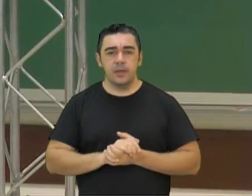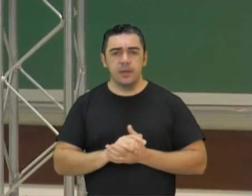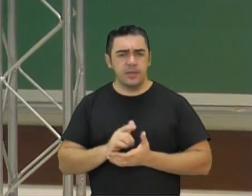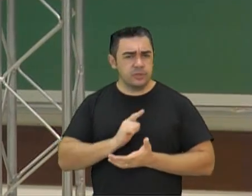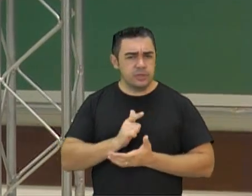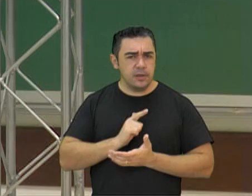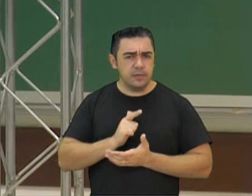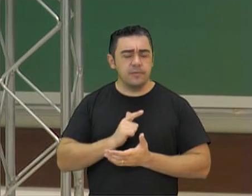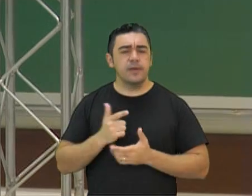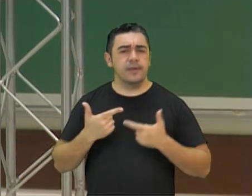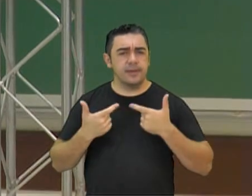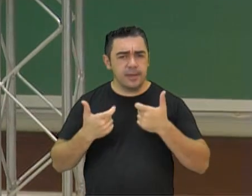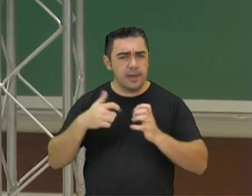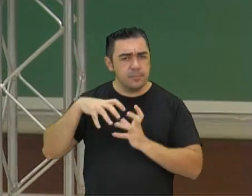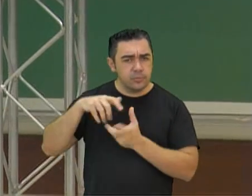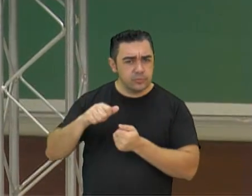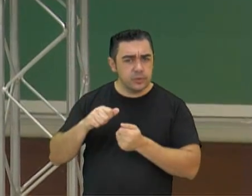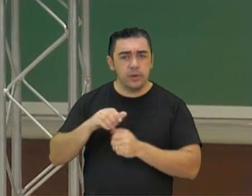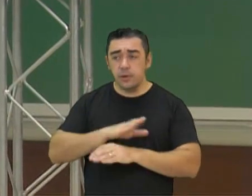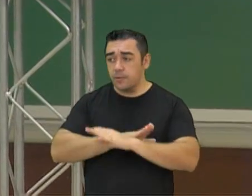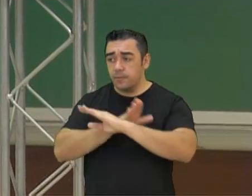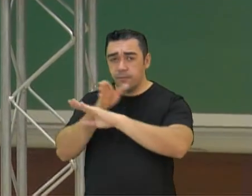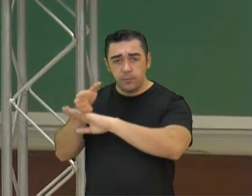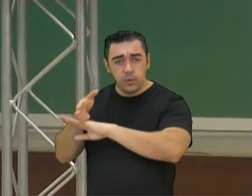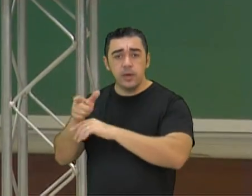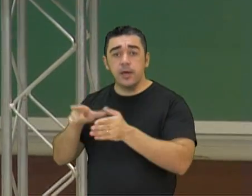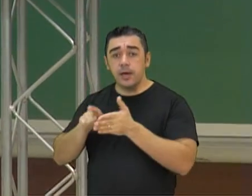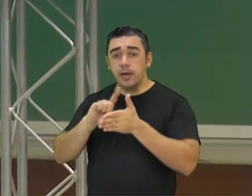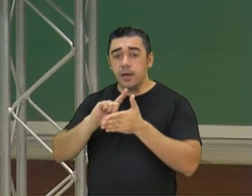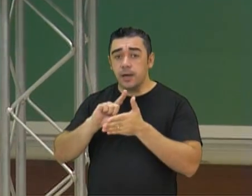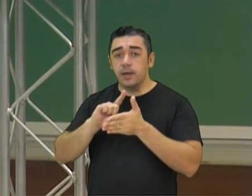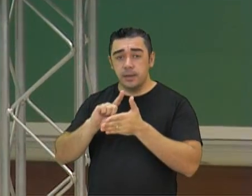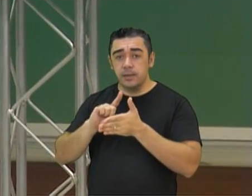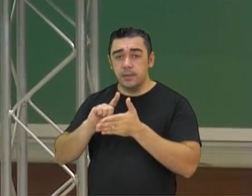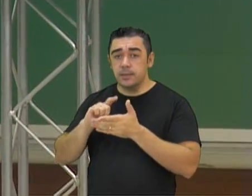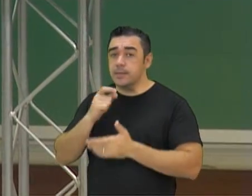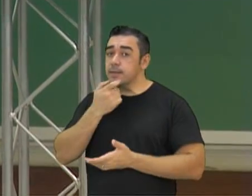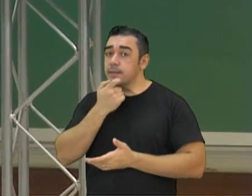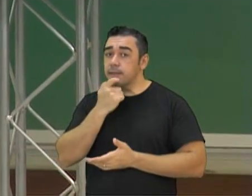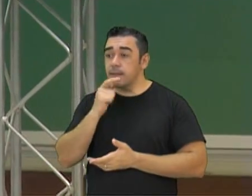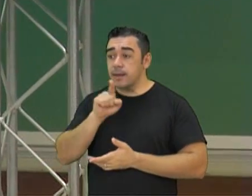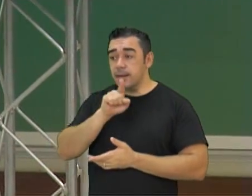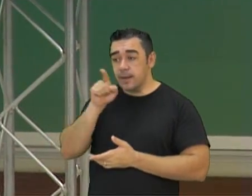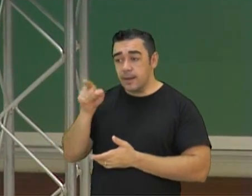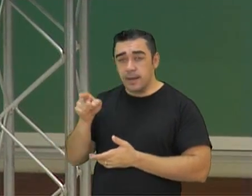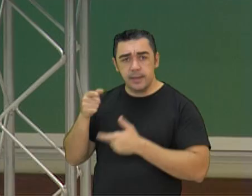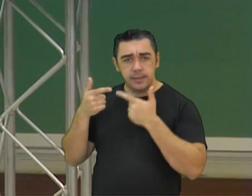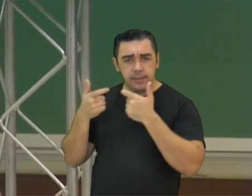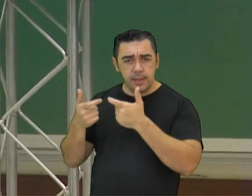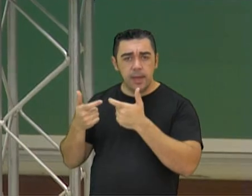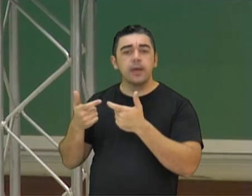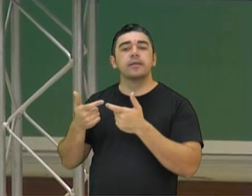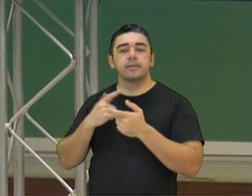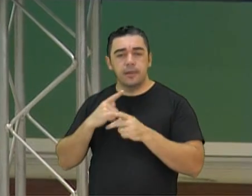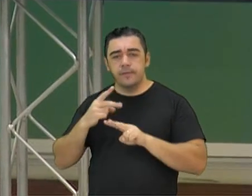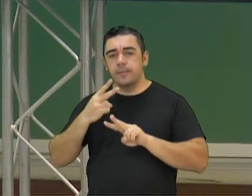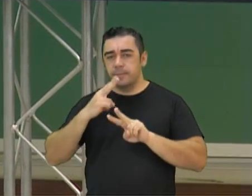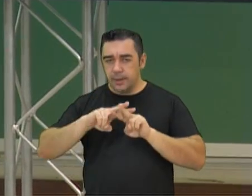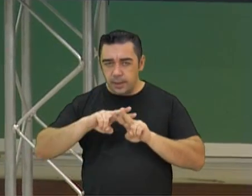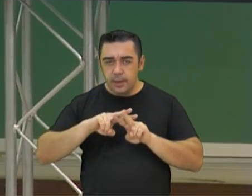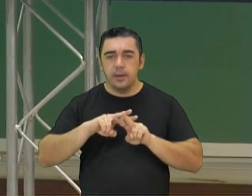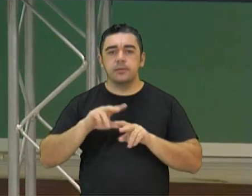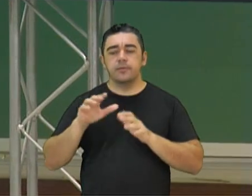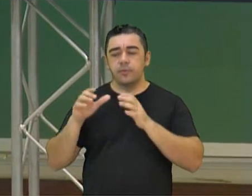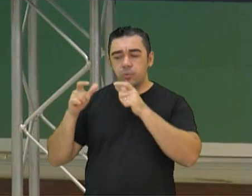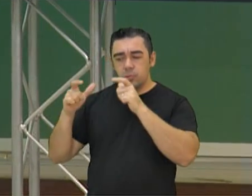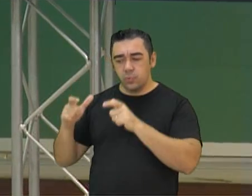Guerra Mundial, ele foi para a Inglaterra. Lá, durante a guerra, ele foi preso, foi para um campo